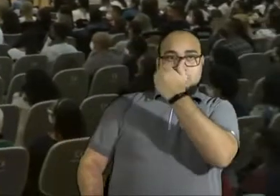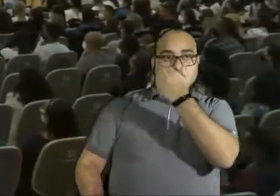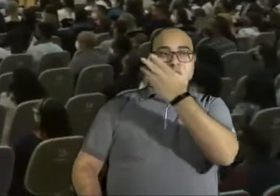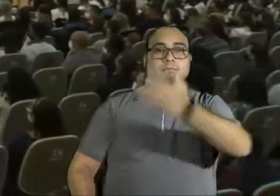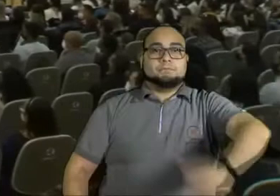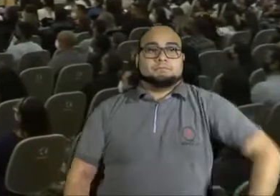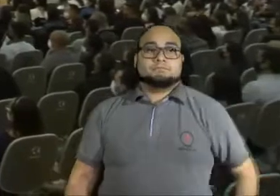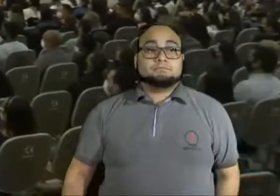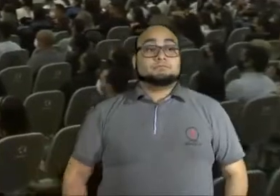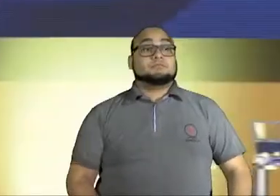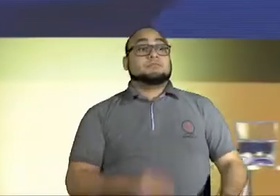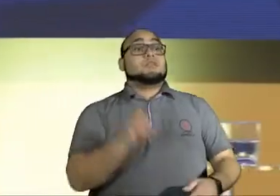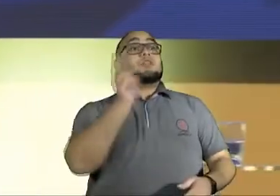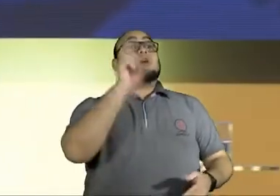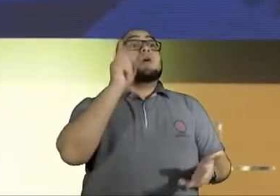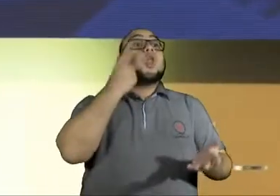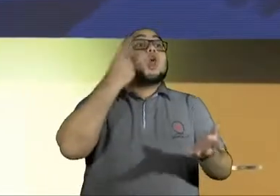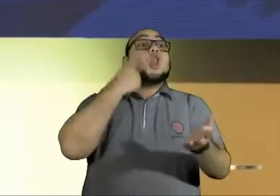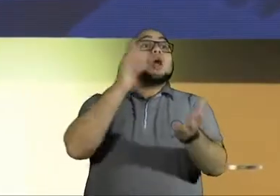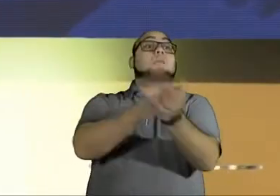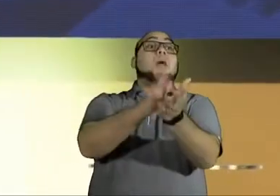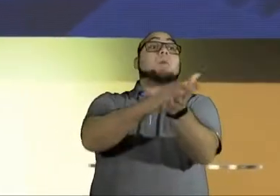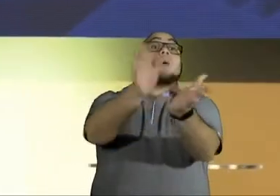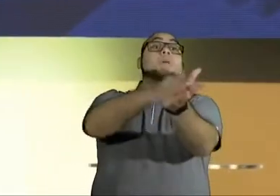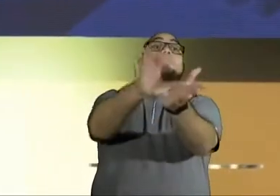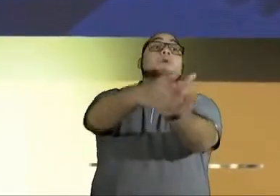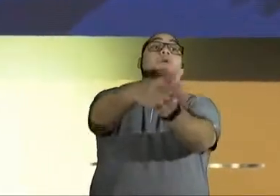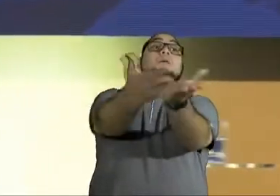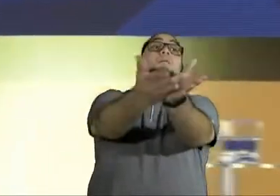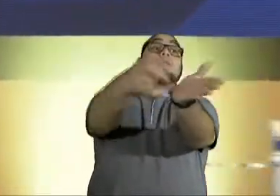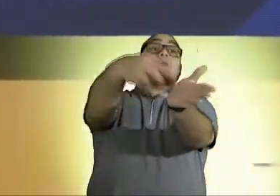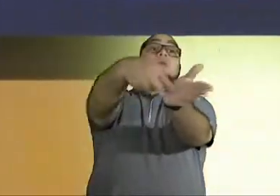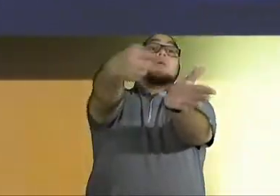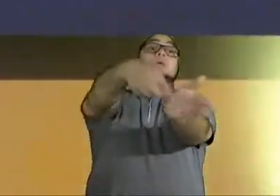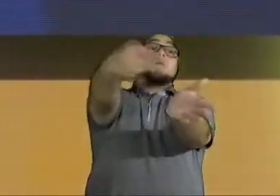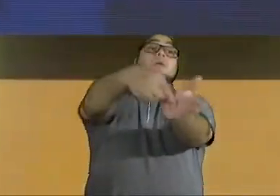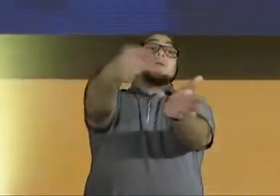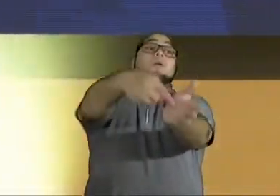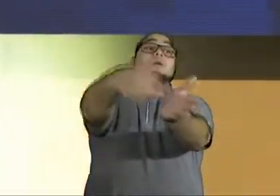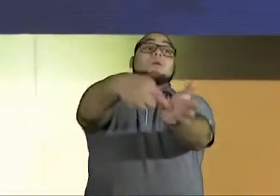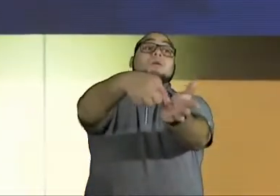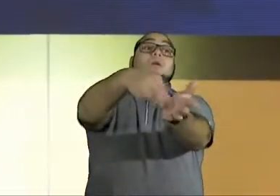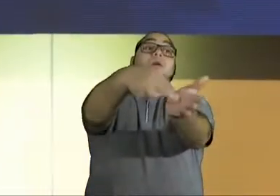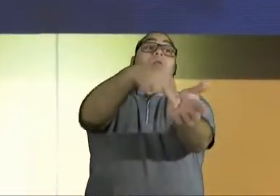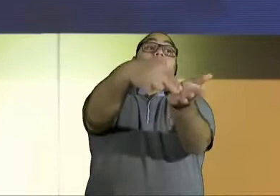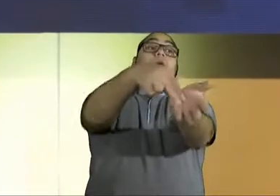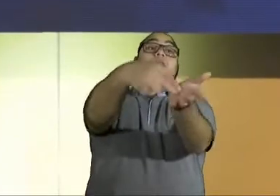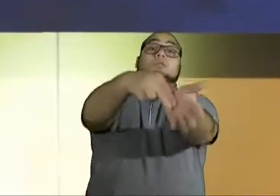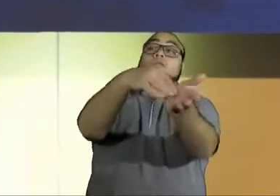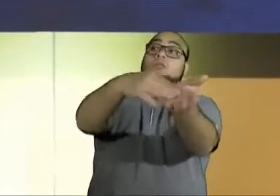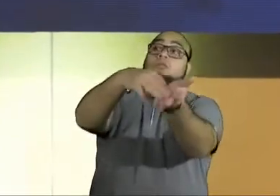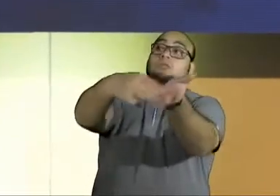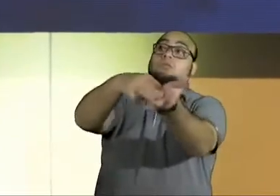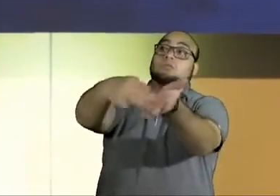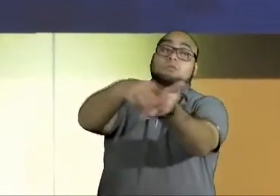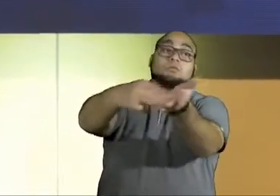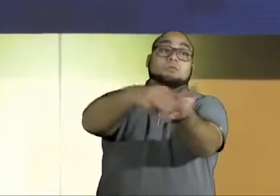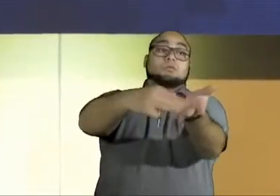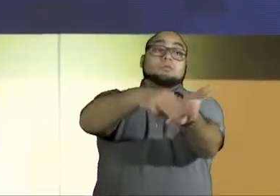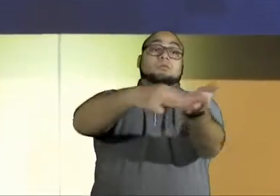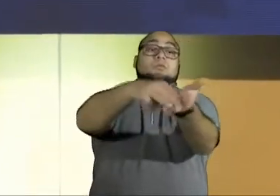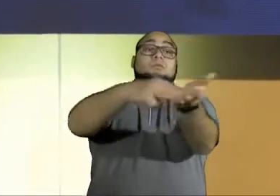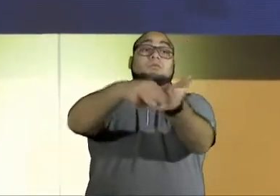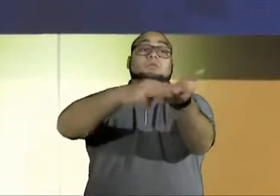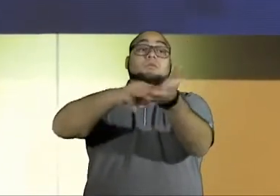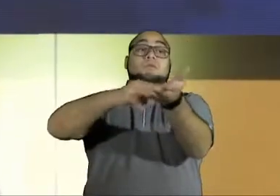Bota a mão aqui. É porque sou eu que estou falando. Claro que Jesus não falou assim. Estou parafraseando. Senhor, eu creio.